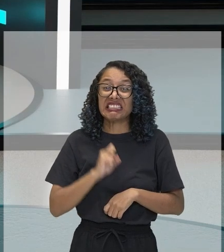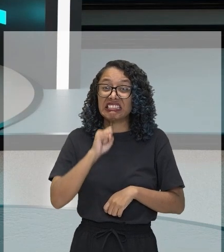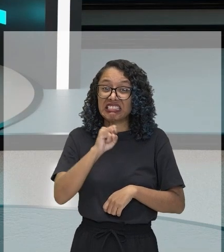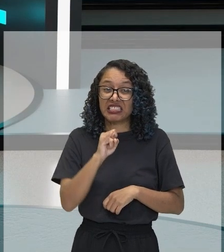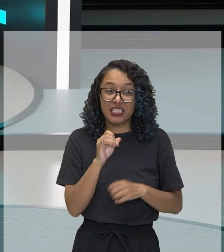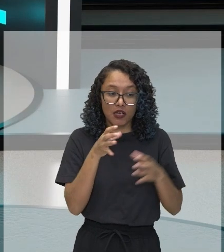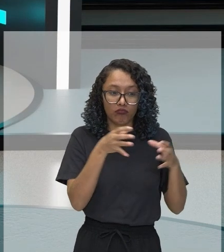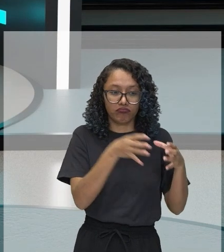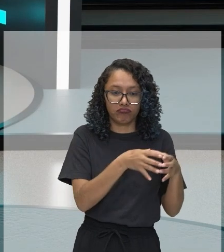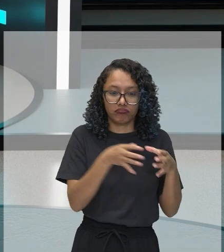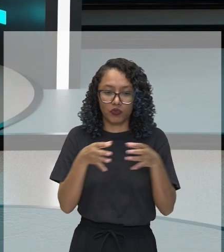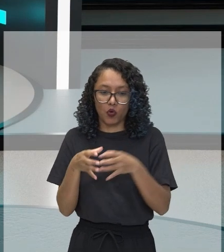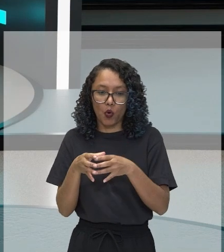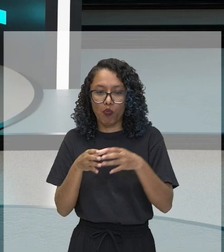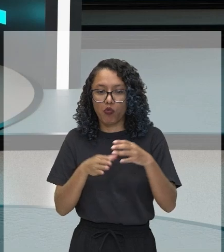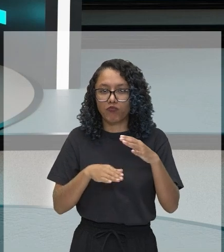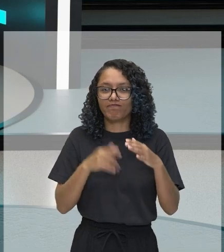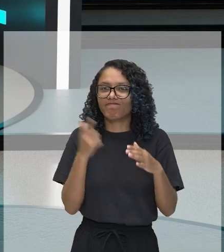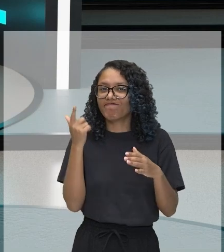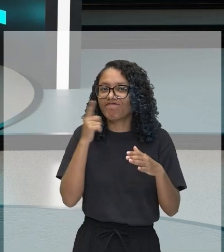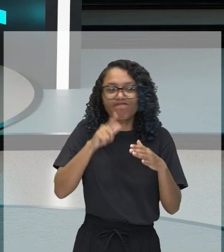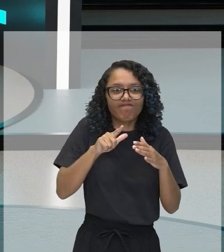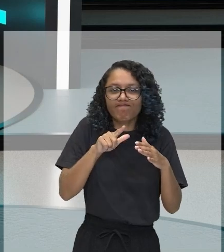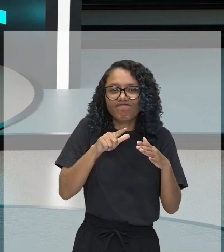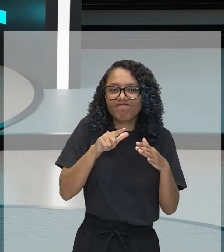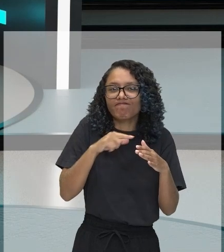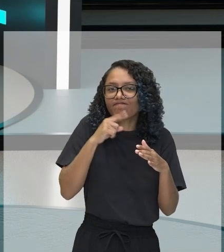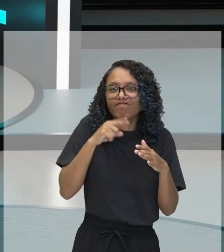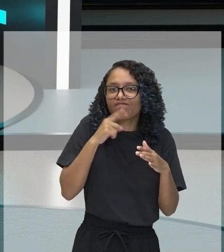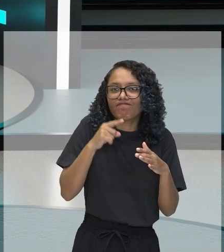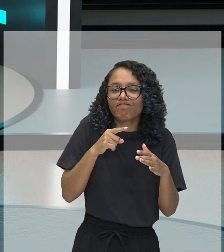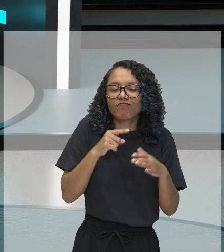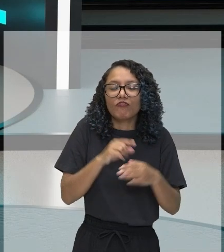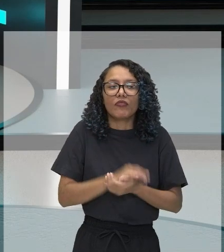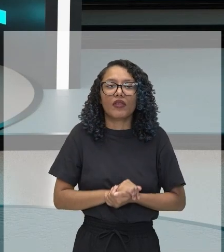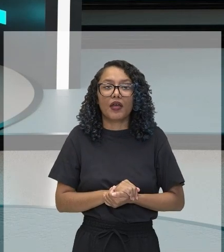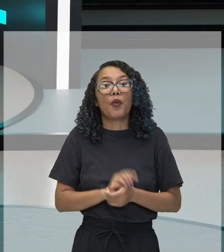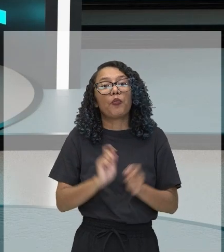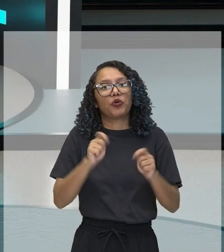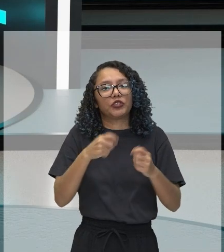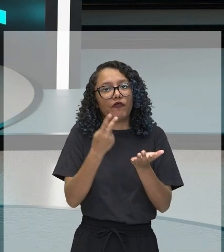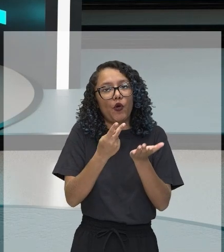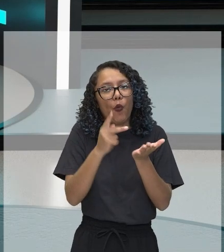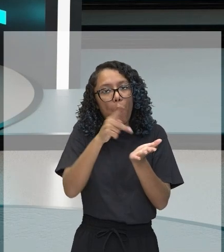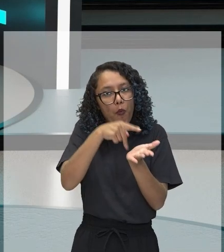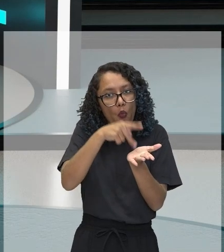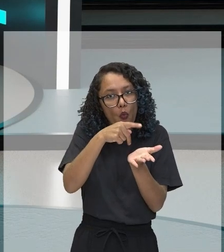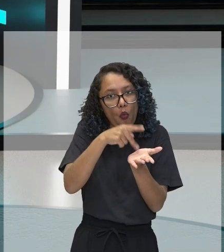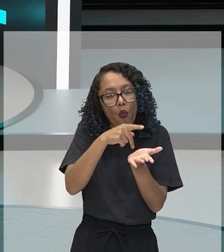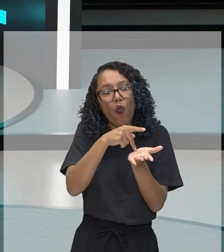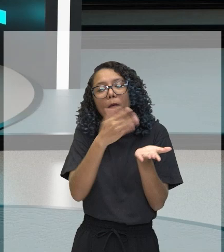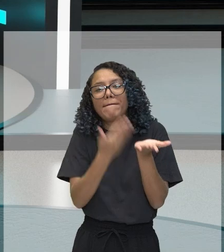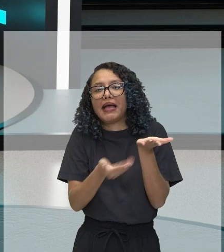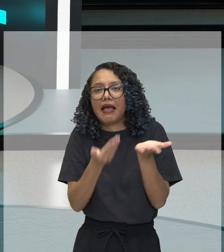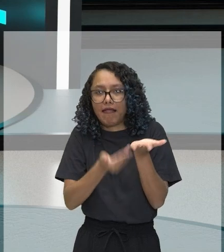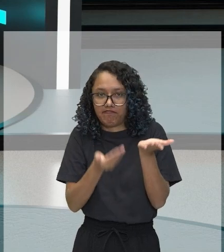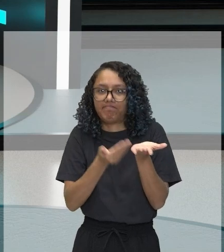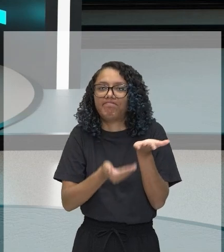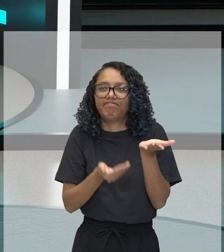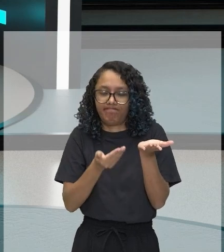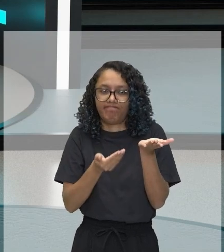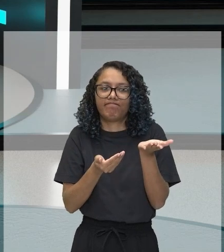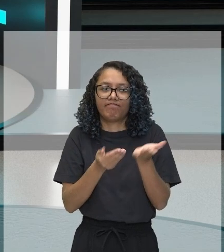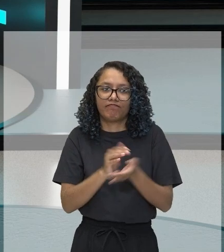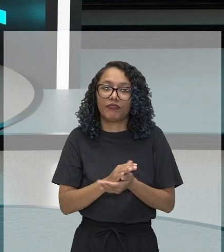tempo estabelecido é punida com perda de pontuação. E aqui nós